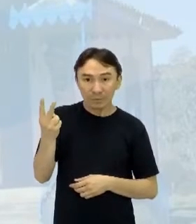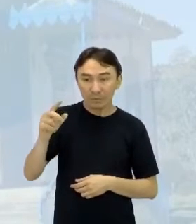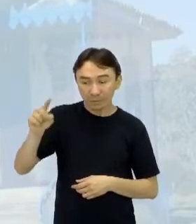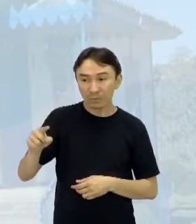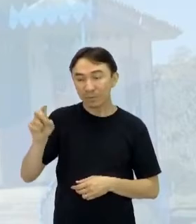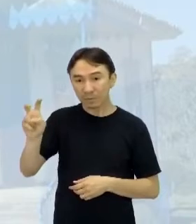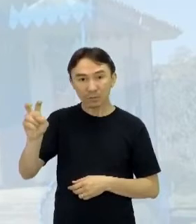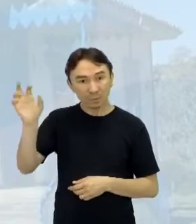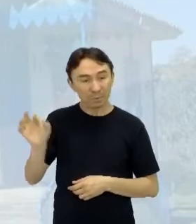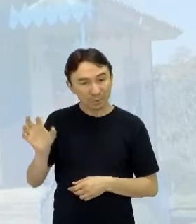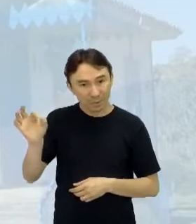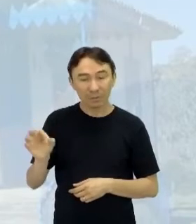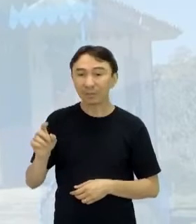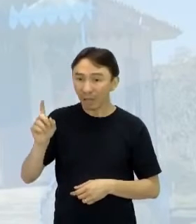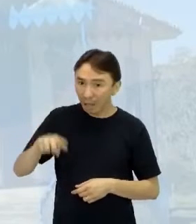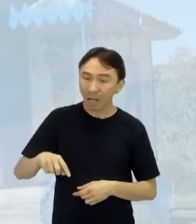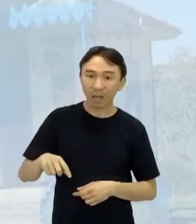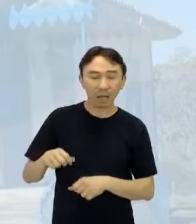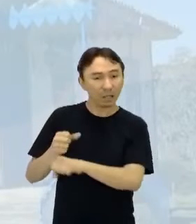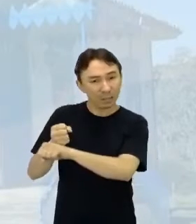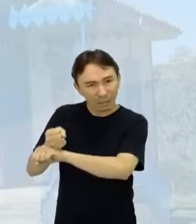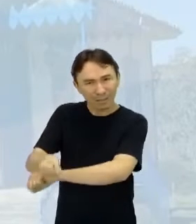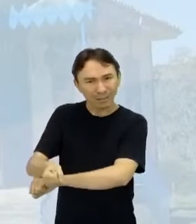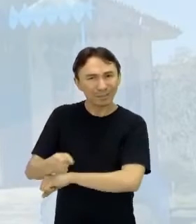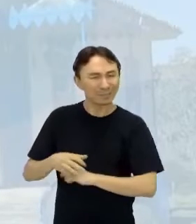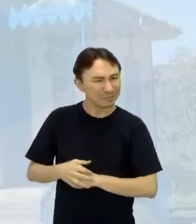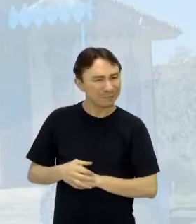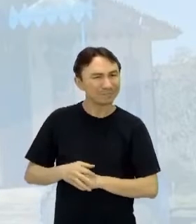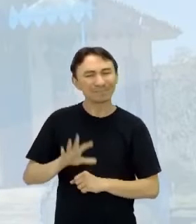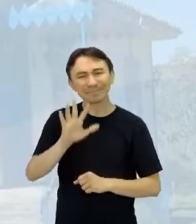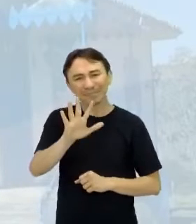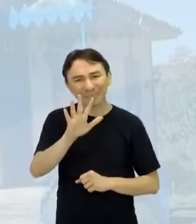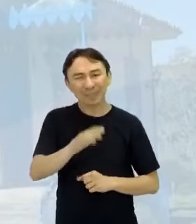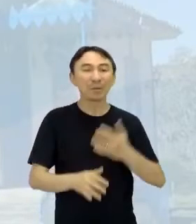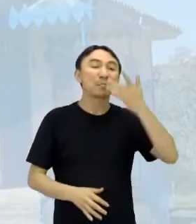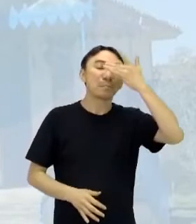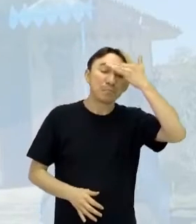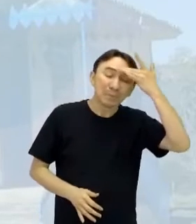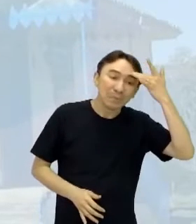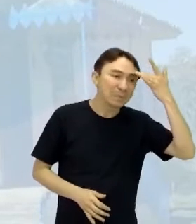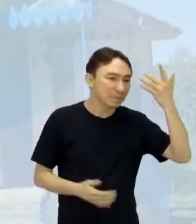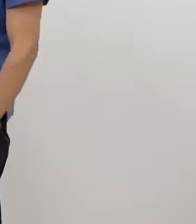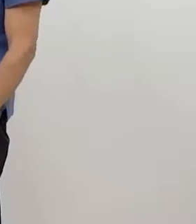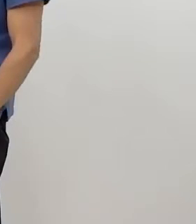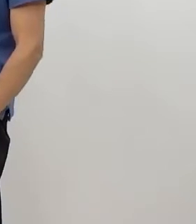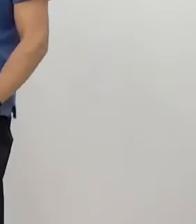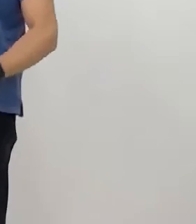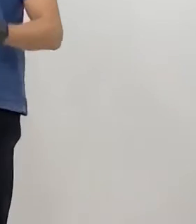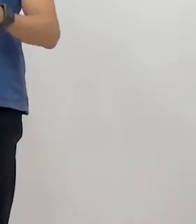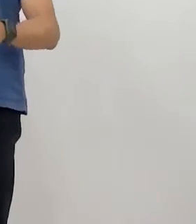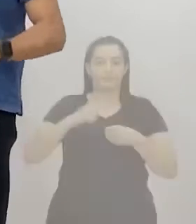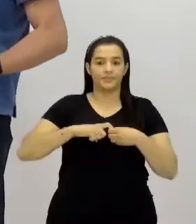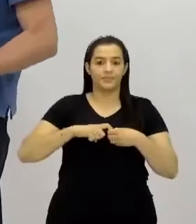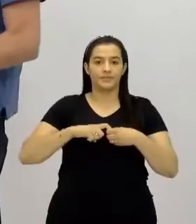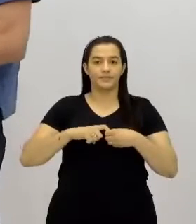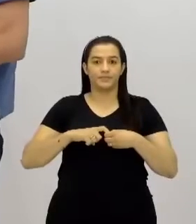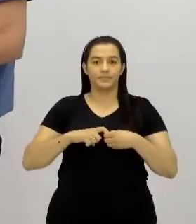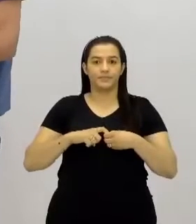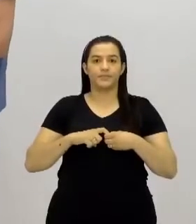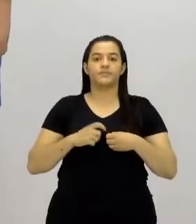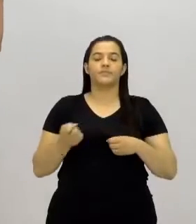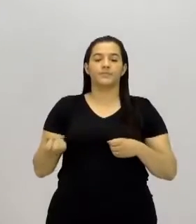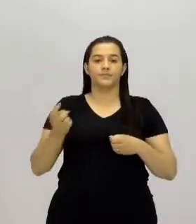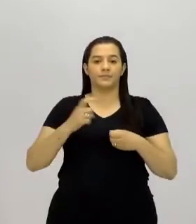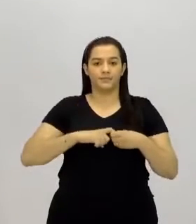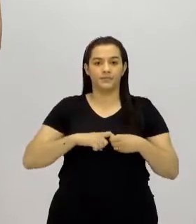62,5% eram escravizados. E a questão é, qual era a porcentagem de homens livres na região? Voltamos aqui, vamos fazer um cálculozinho